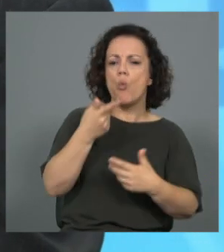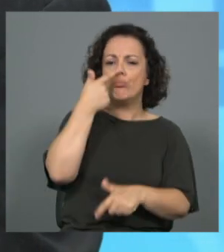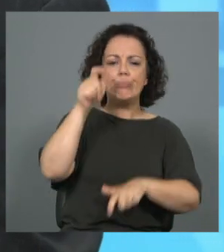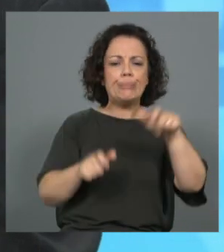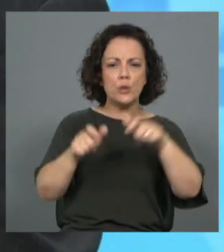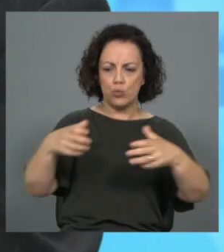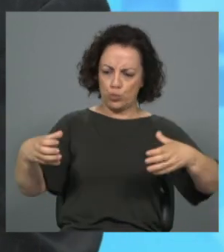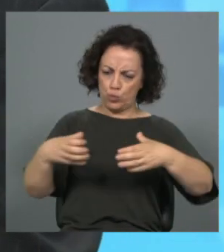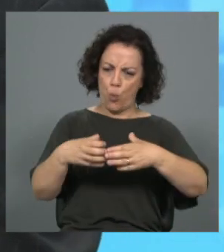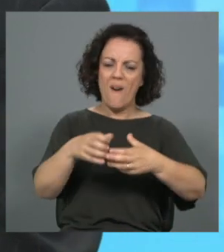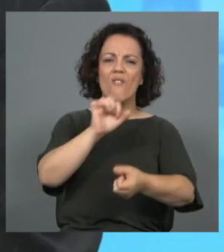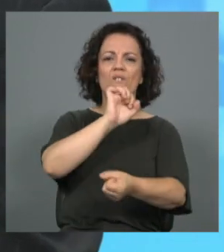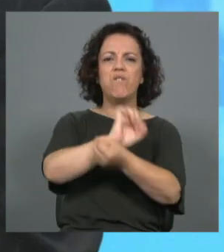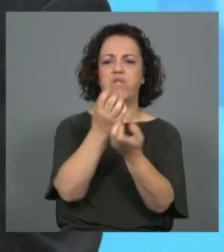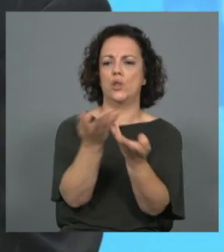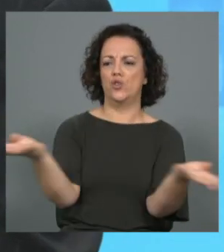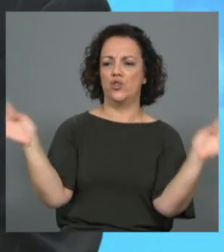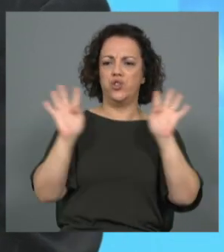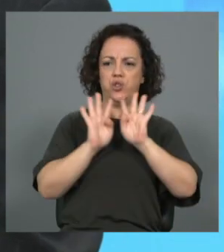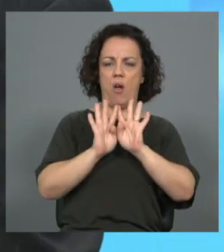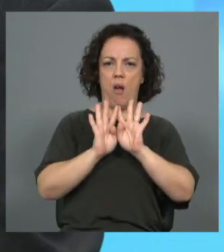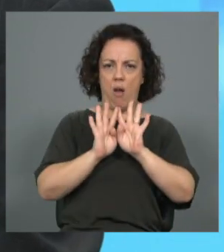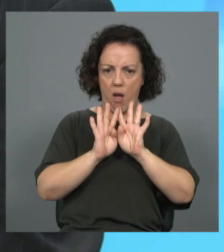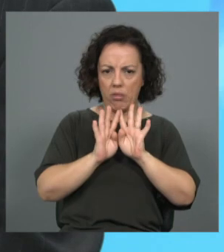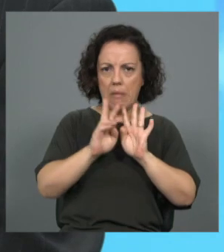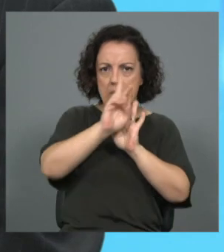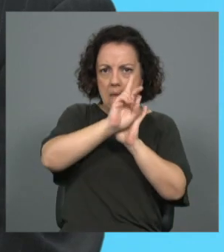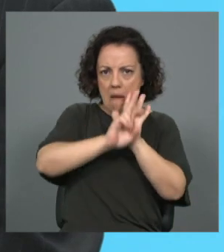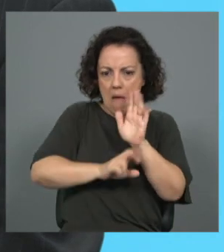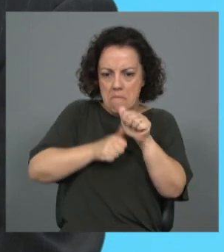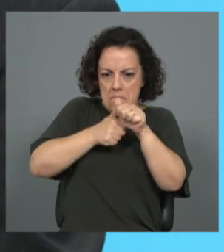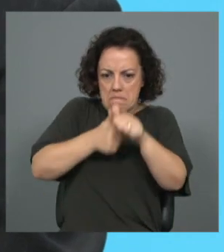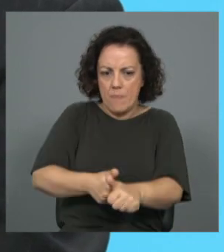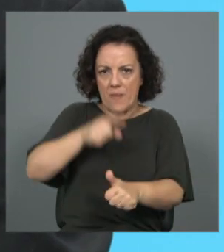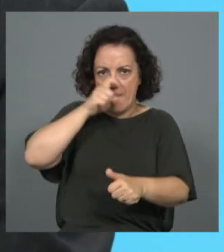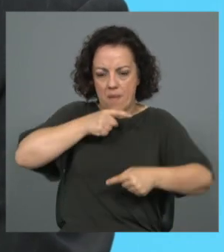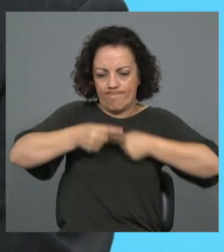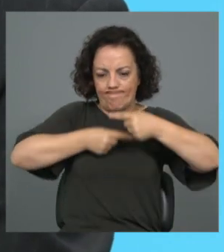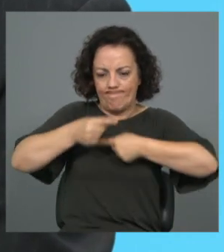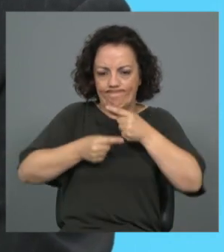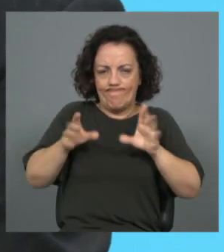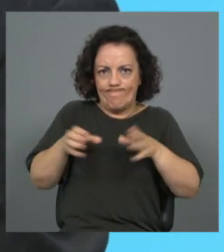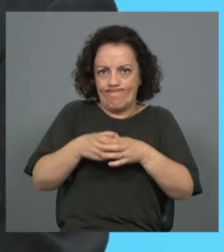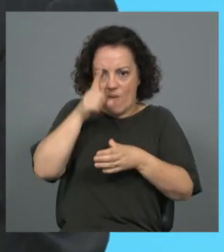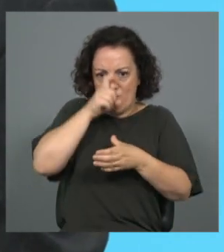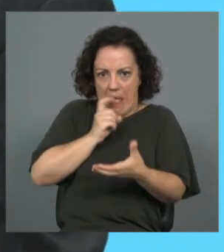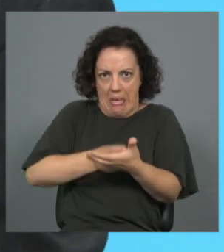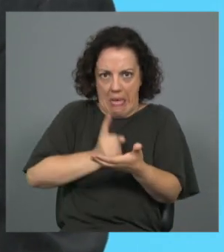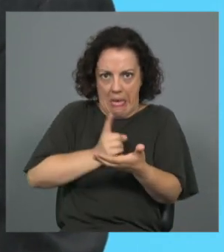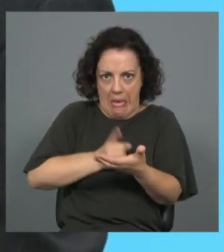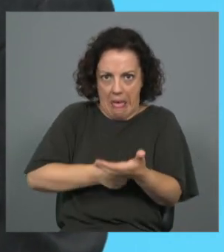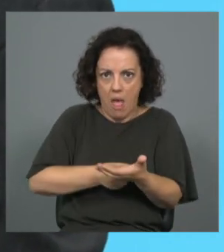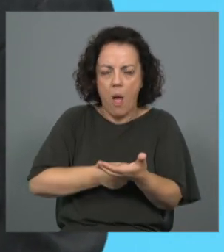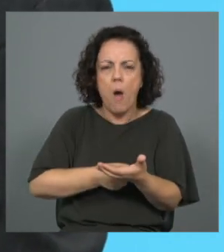fechada em si, com o cumprimento de determinados ritos, costumes e hábitos próprios?